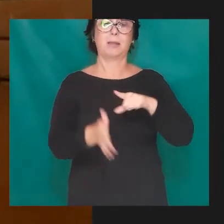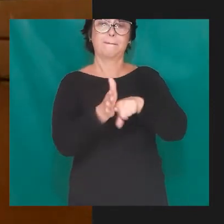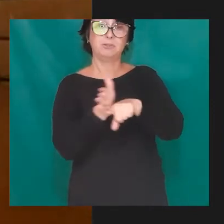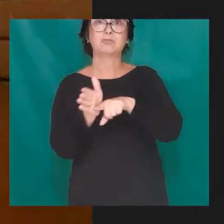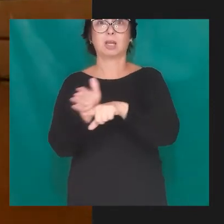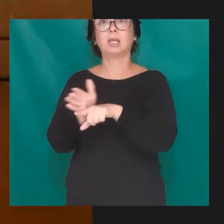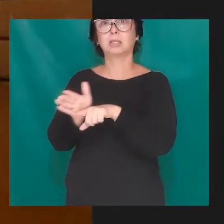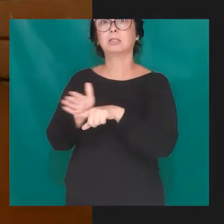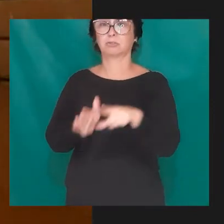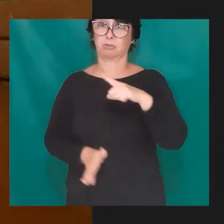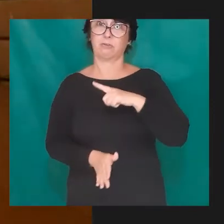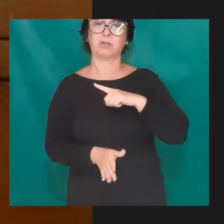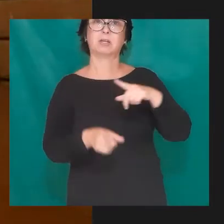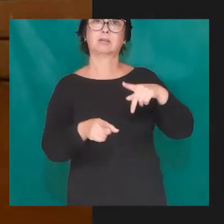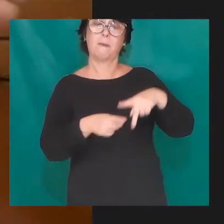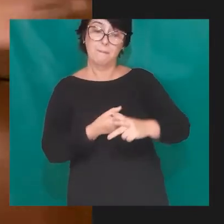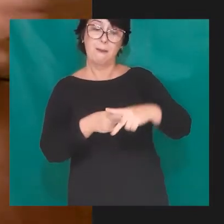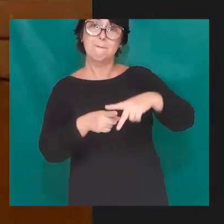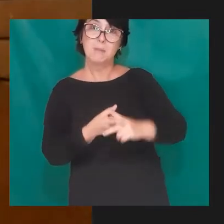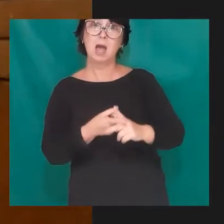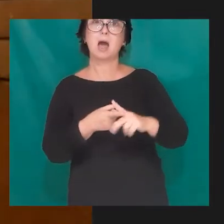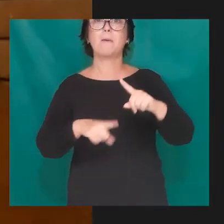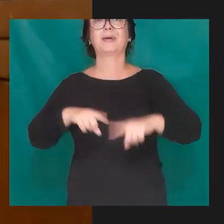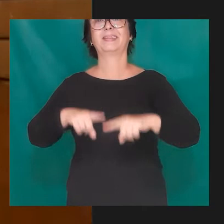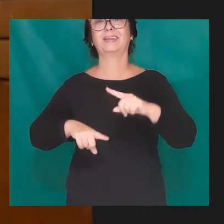gente, para fabricar o instrumento. Isso talvez